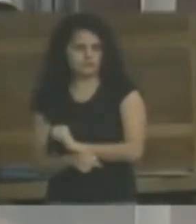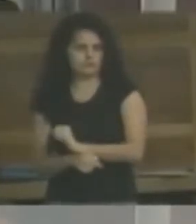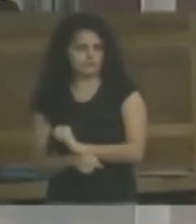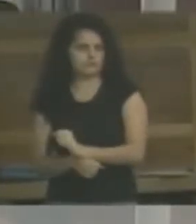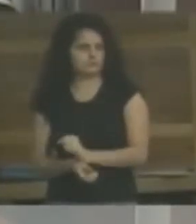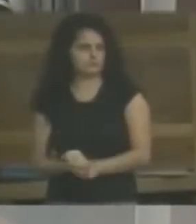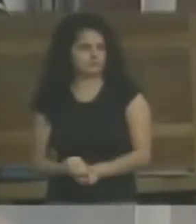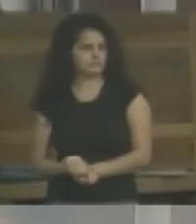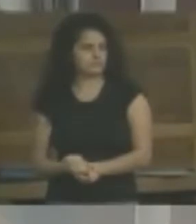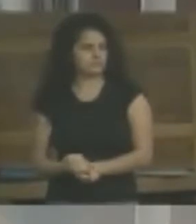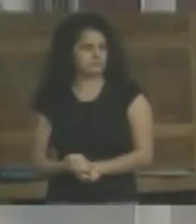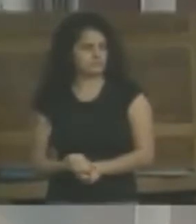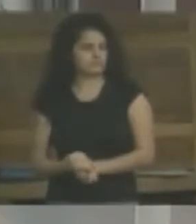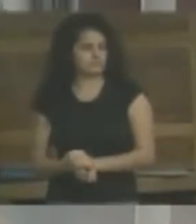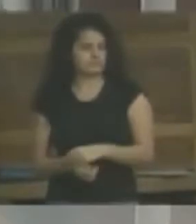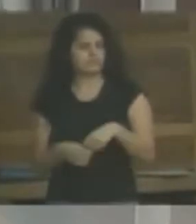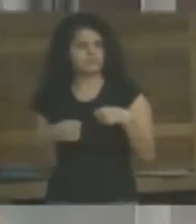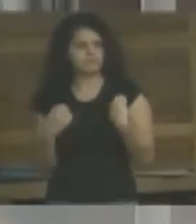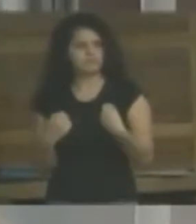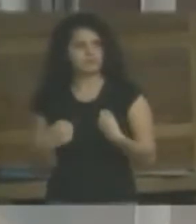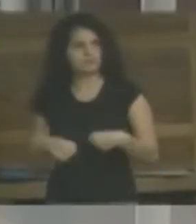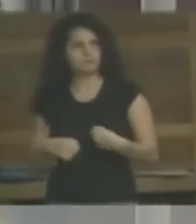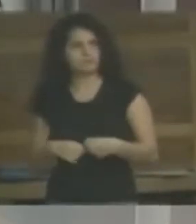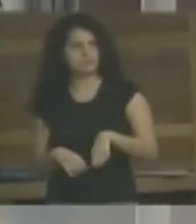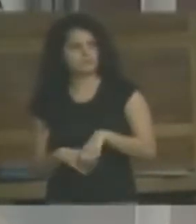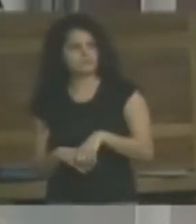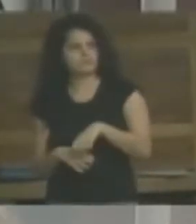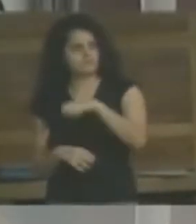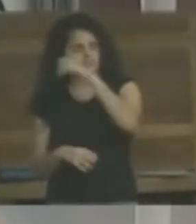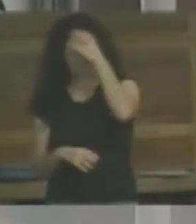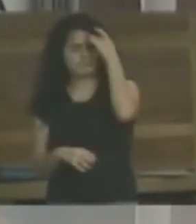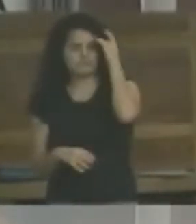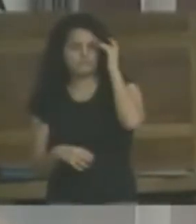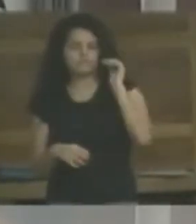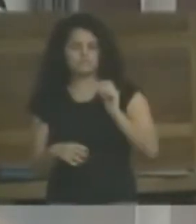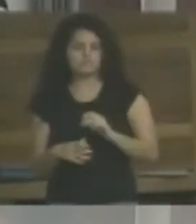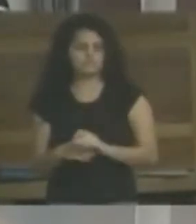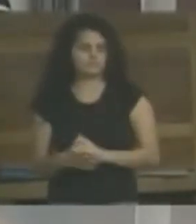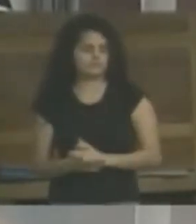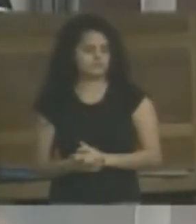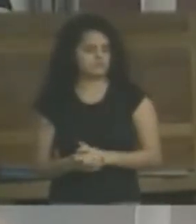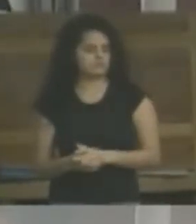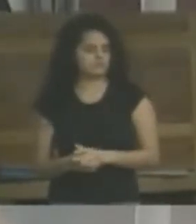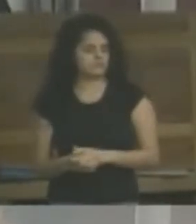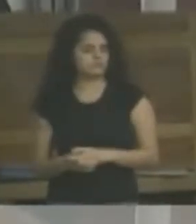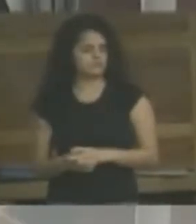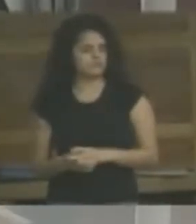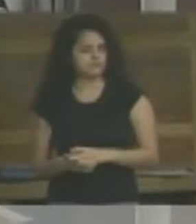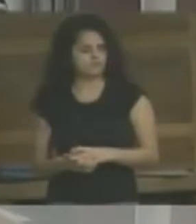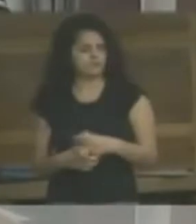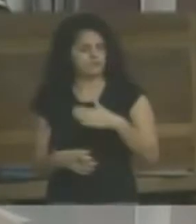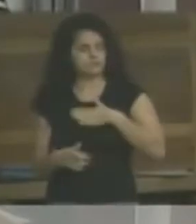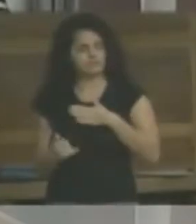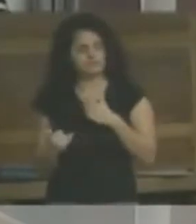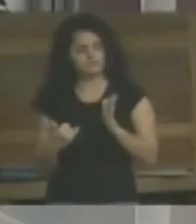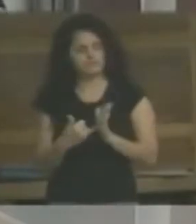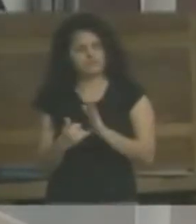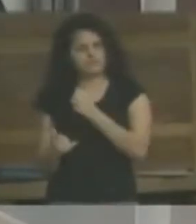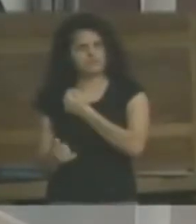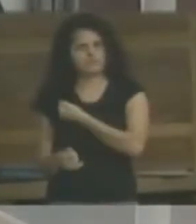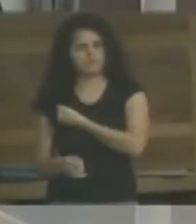exploração e a necessidade da população em relação a isso. Na minha indicação